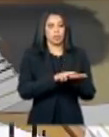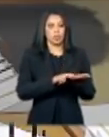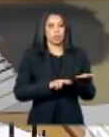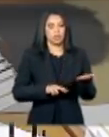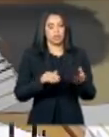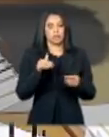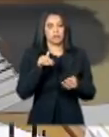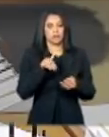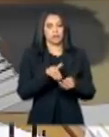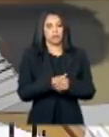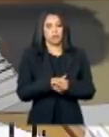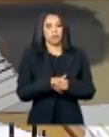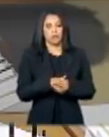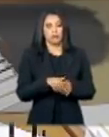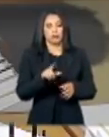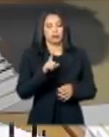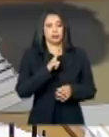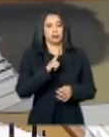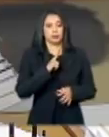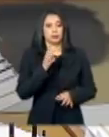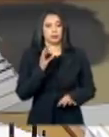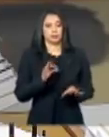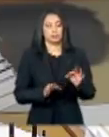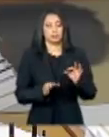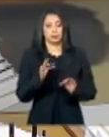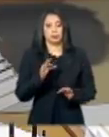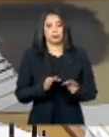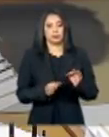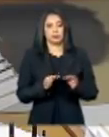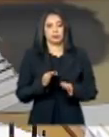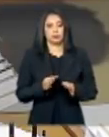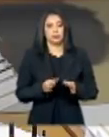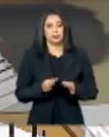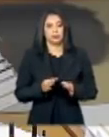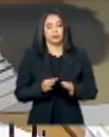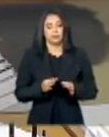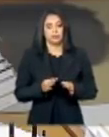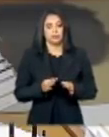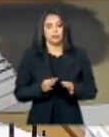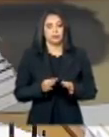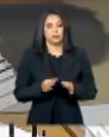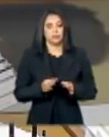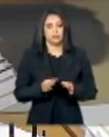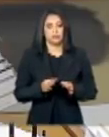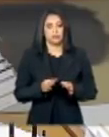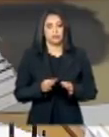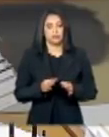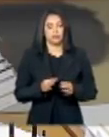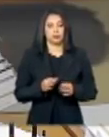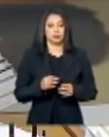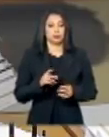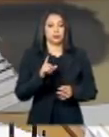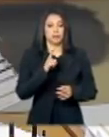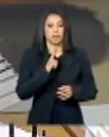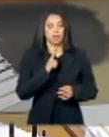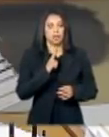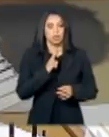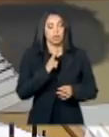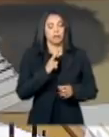condutor do julgamento a discorrer sobre a espécie